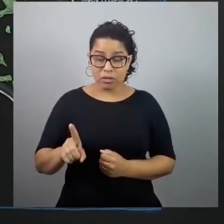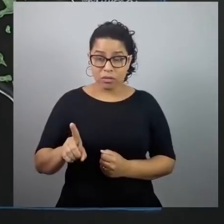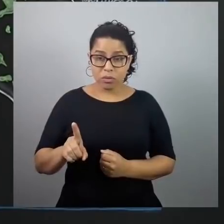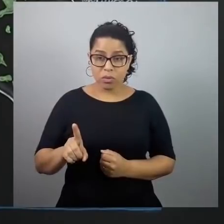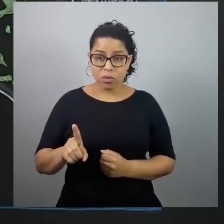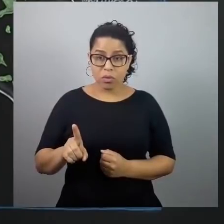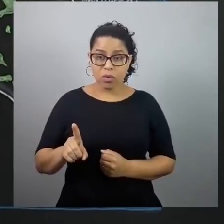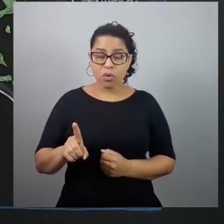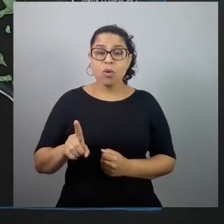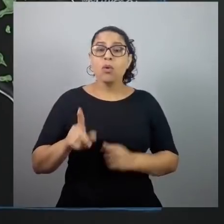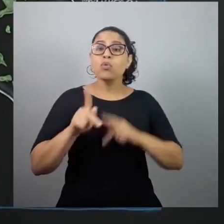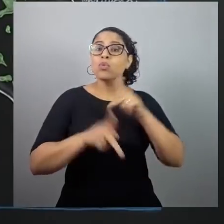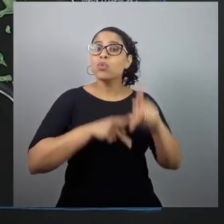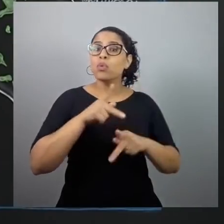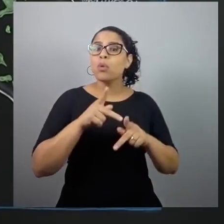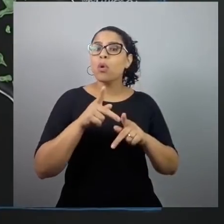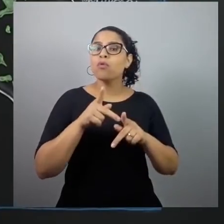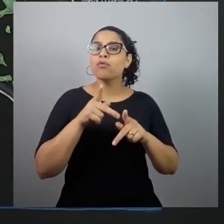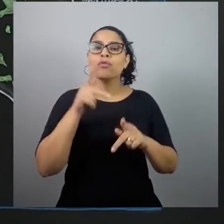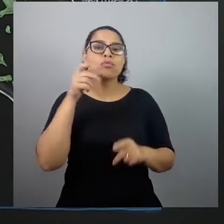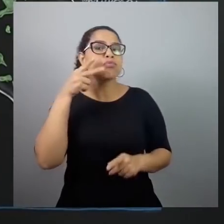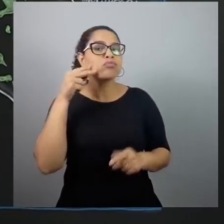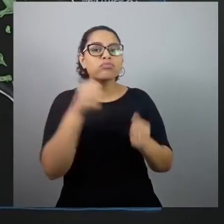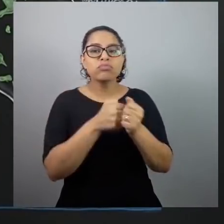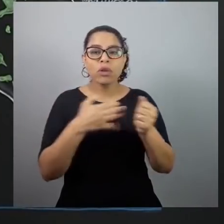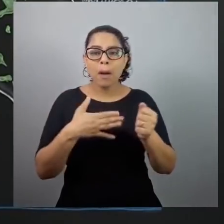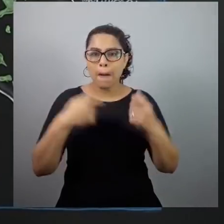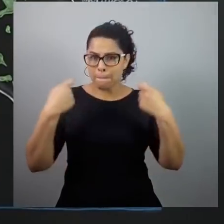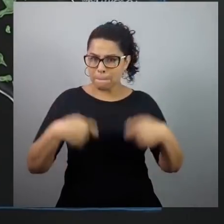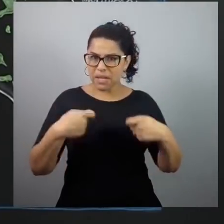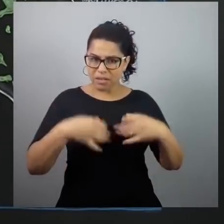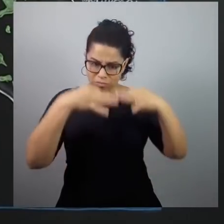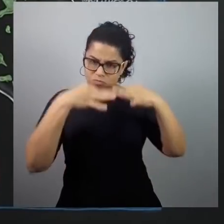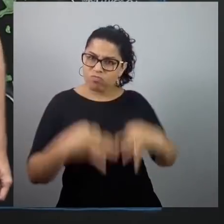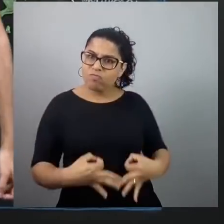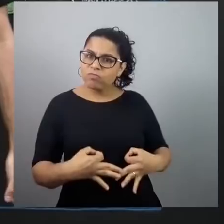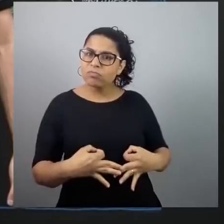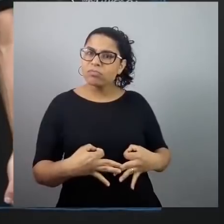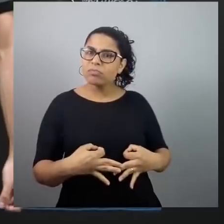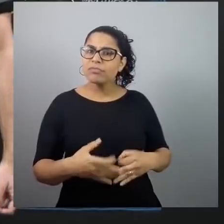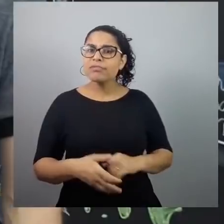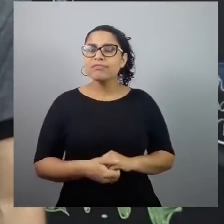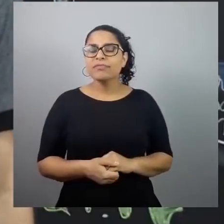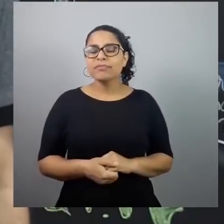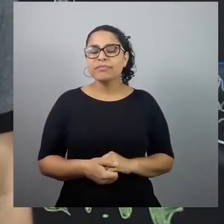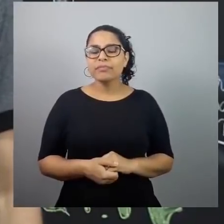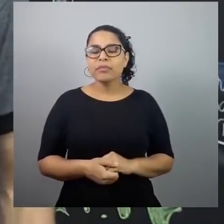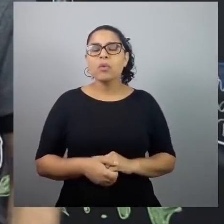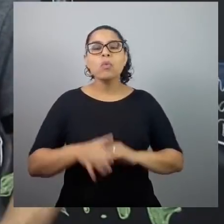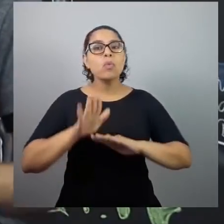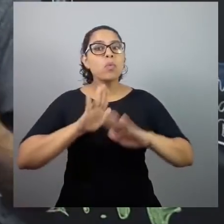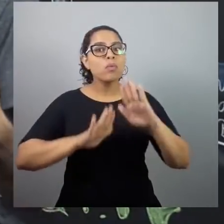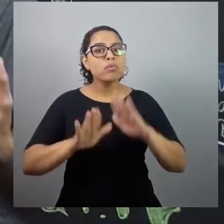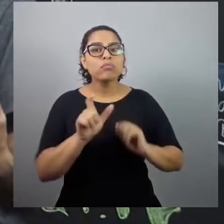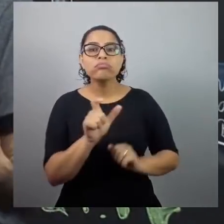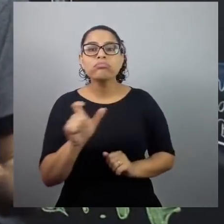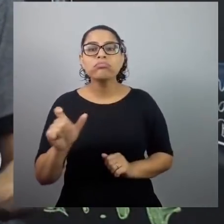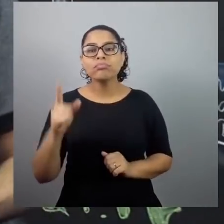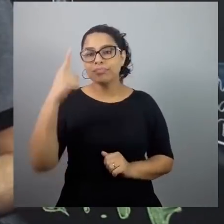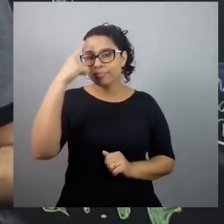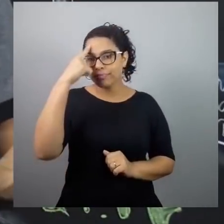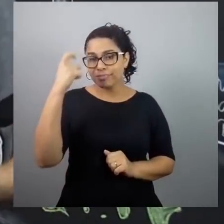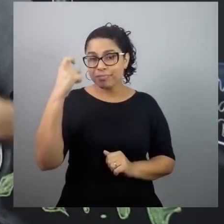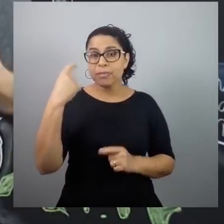populações indígenas, né? O indígena, ele deve ser civilizado? A gente tem que tomar muito cuidado com essas palavras e com essas